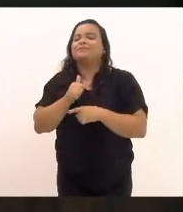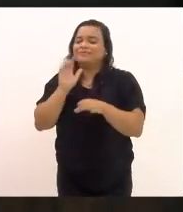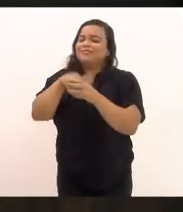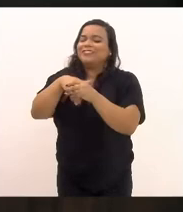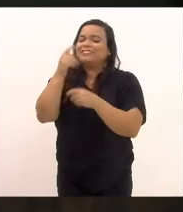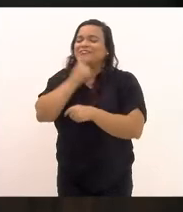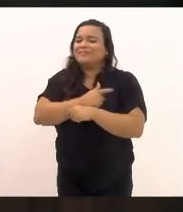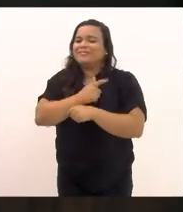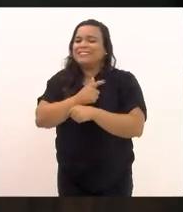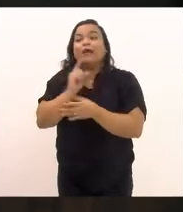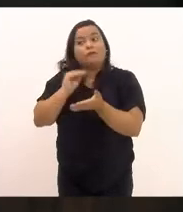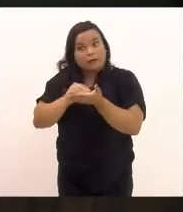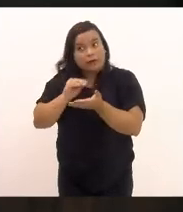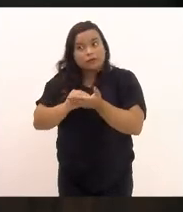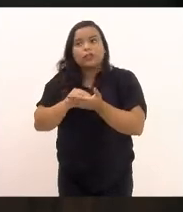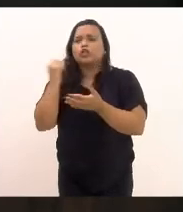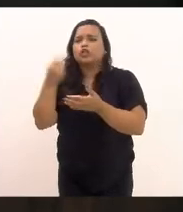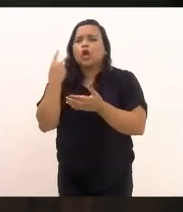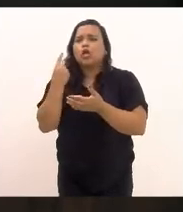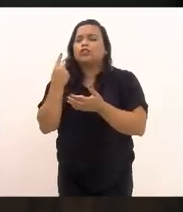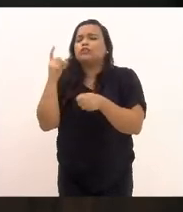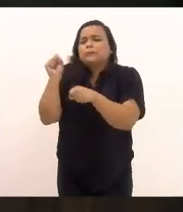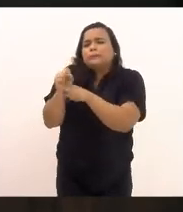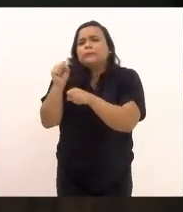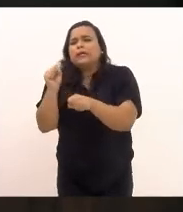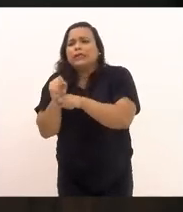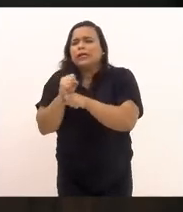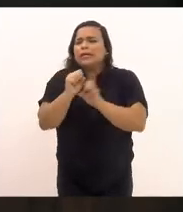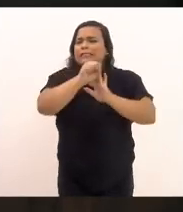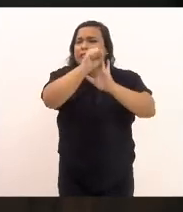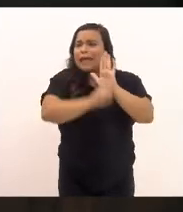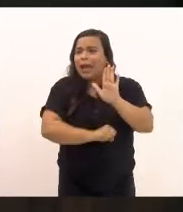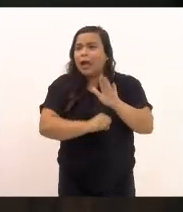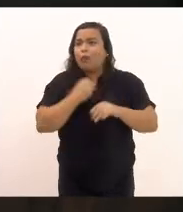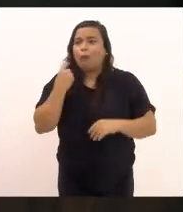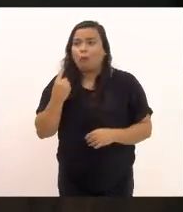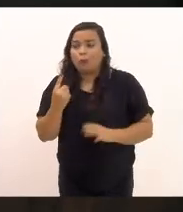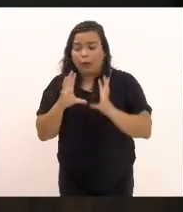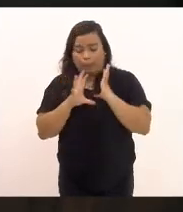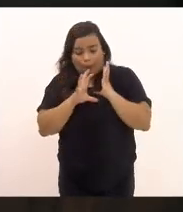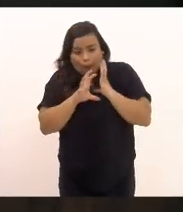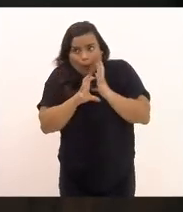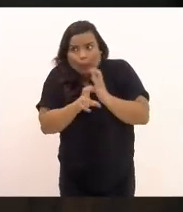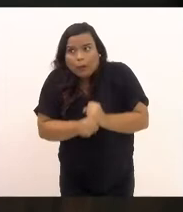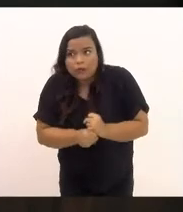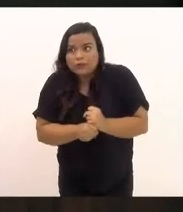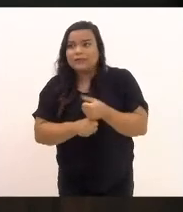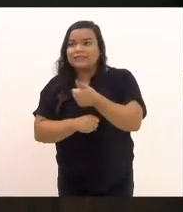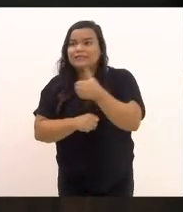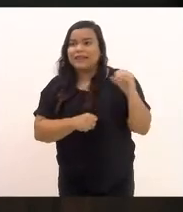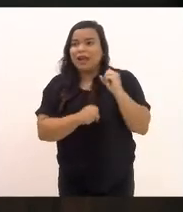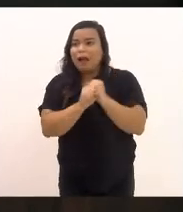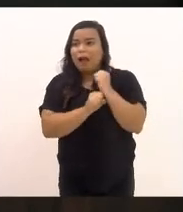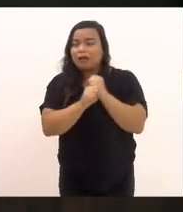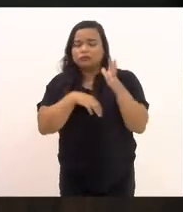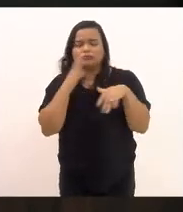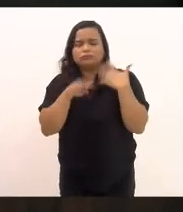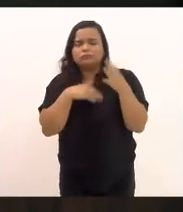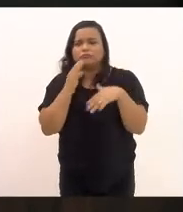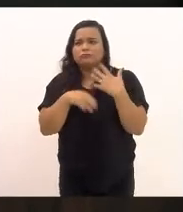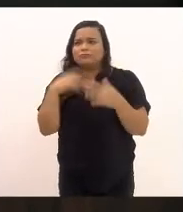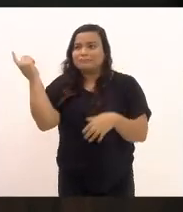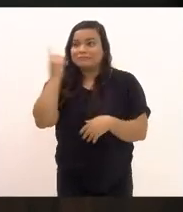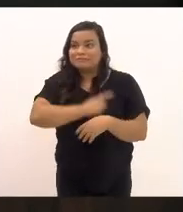espera foi de um século para que pudéssemos conquistar o direito ao voto, e aí levou mais décadas para conquistar o direito